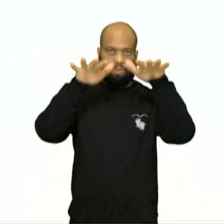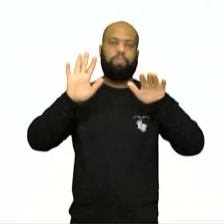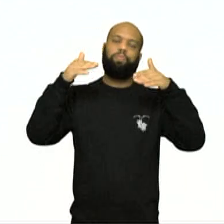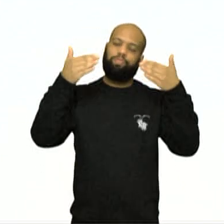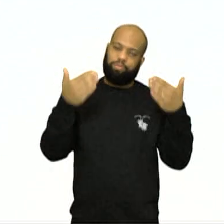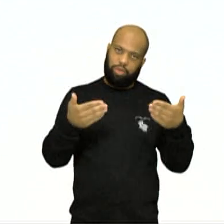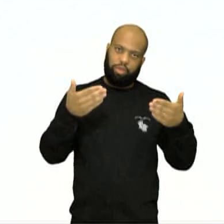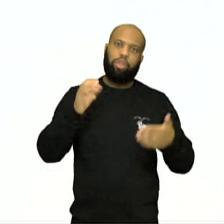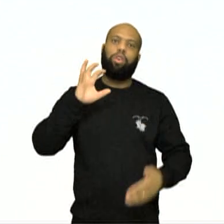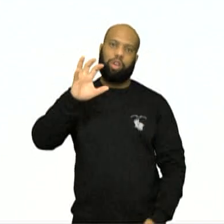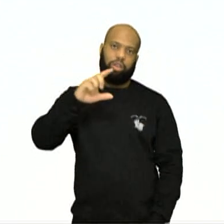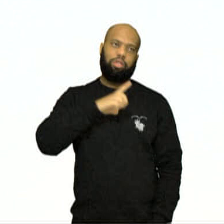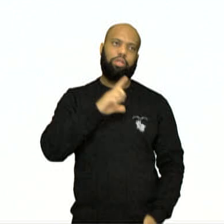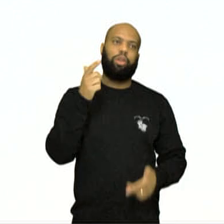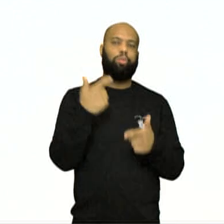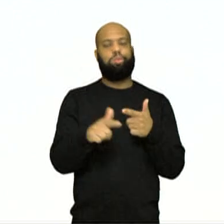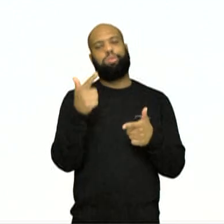acaba